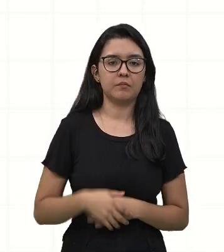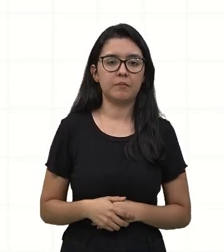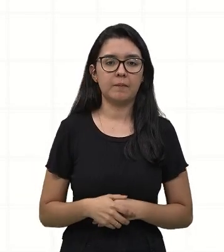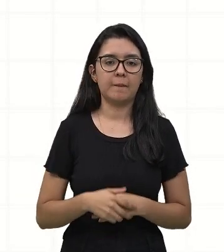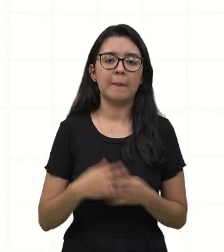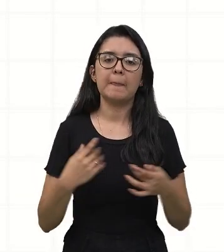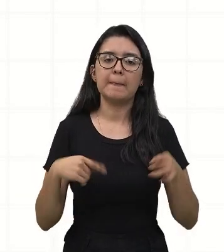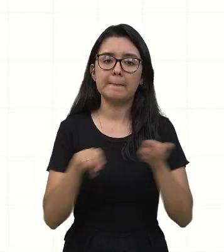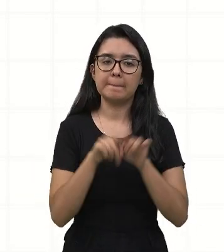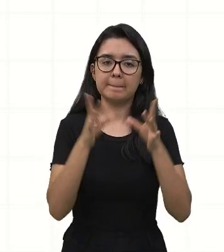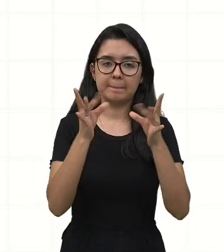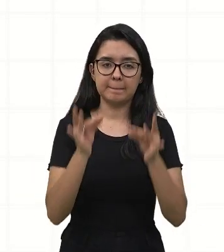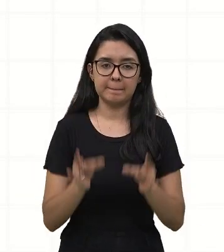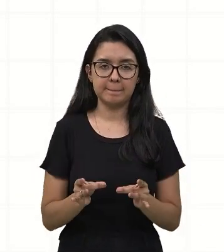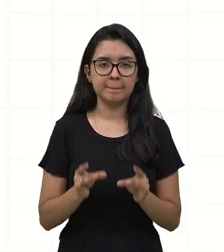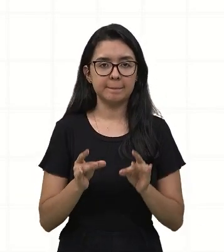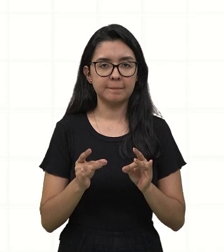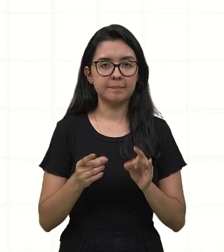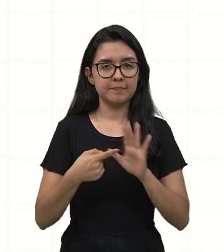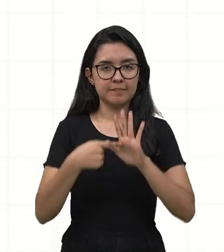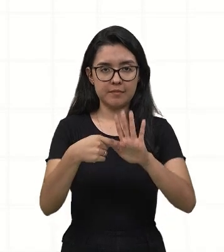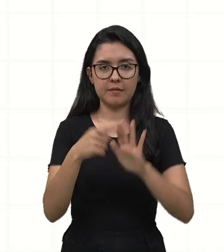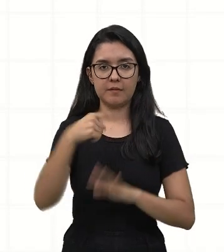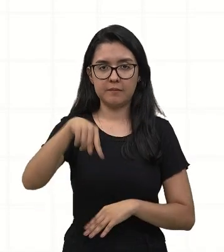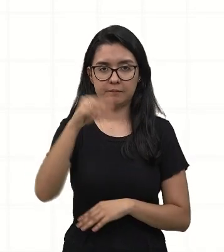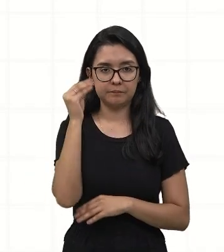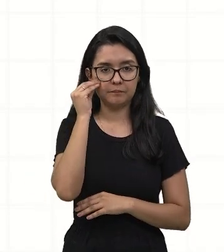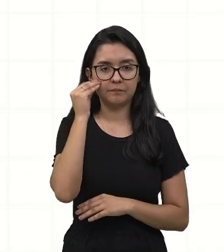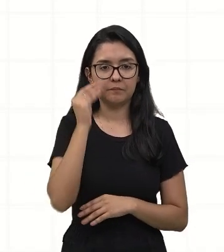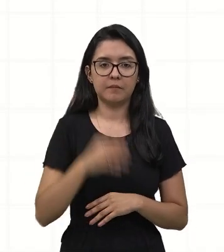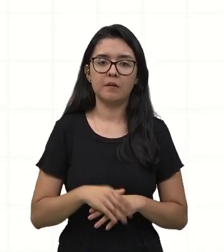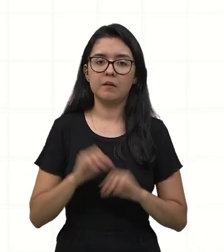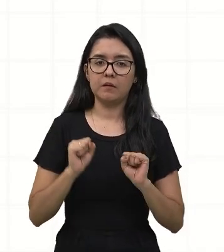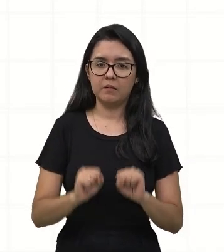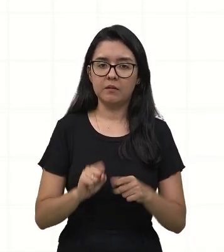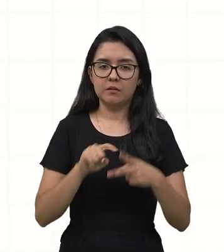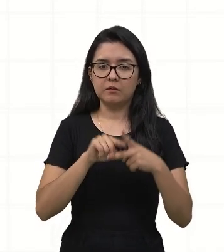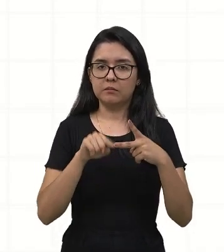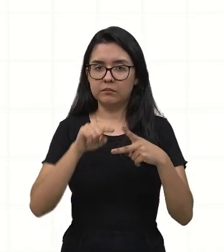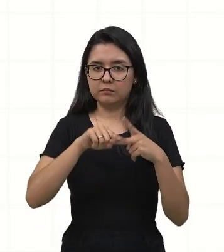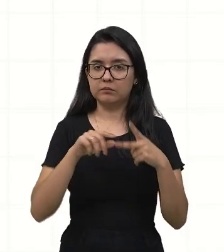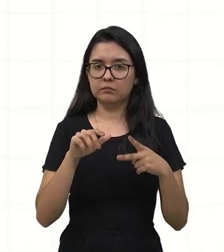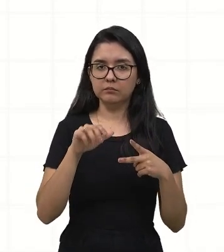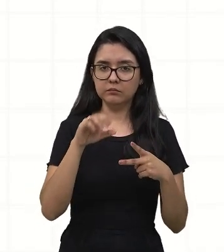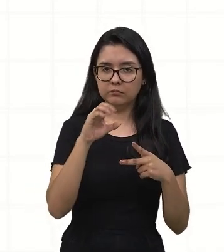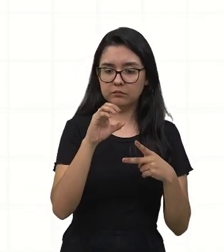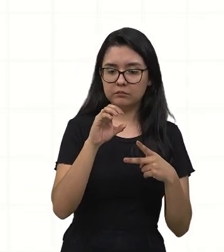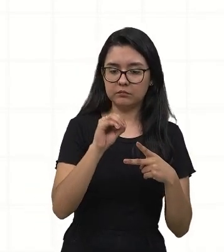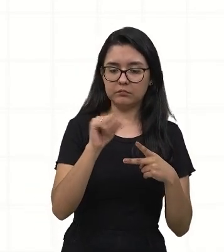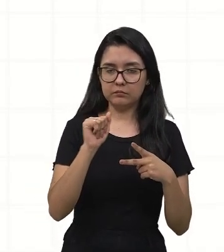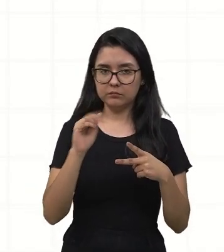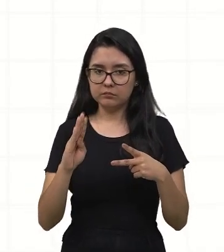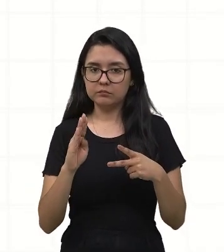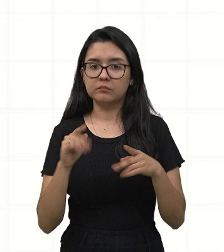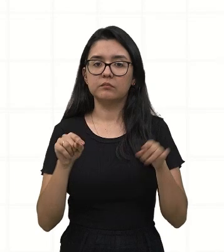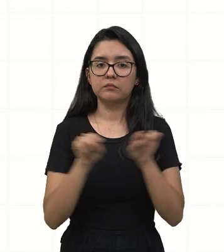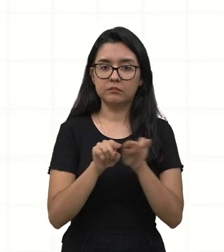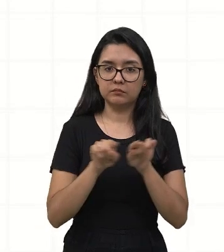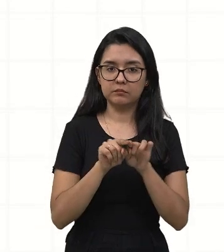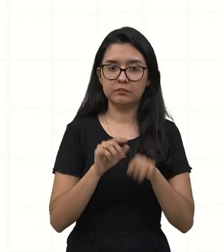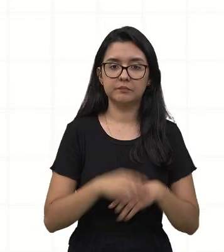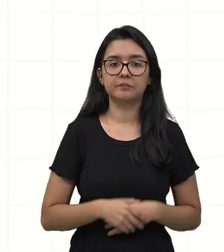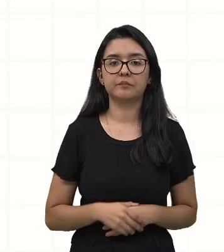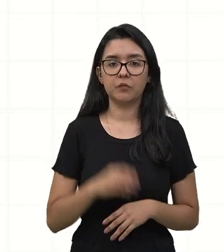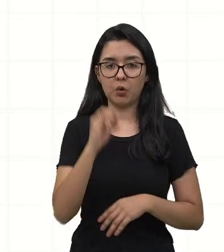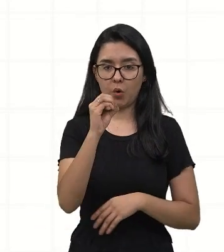um detalhe, eu vou complementar mais para você aqui, ó. Posso falar ângulo AOB? Também posso só falar assim, ó, O com